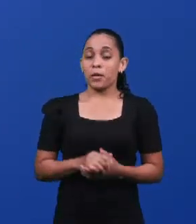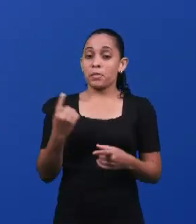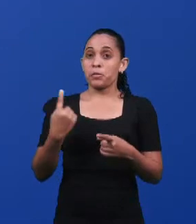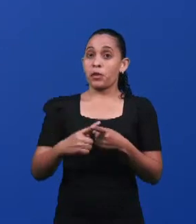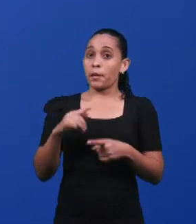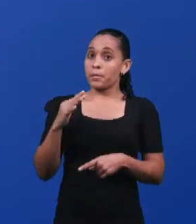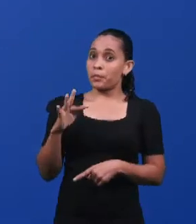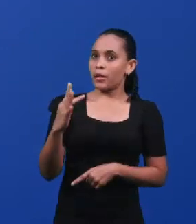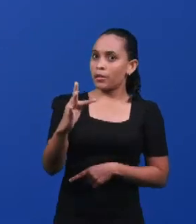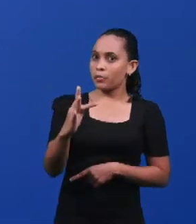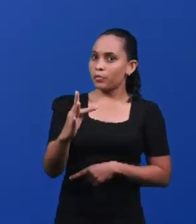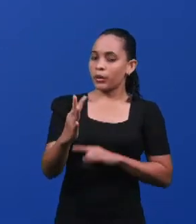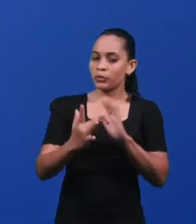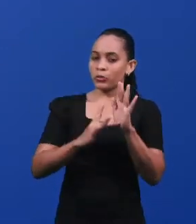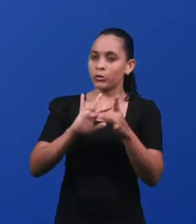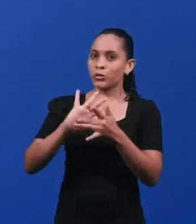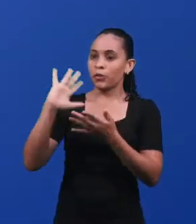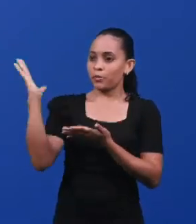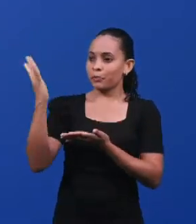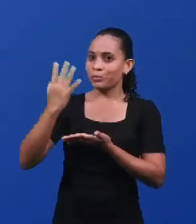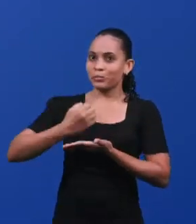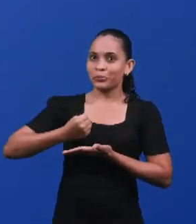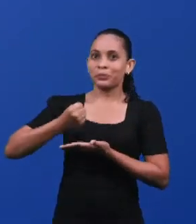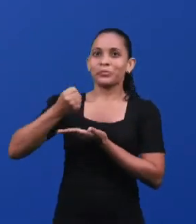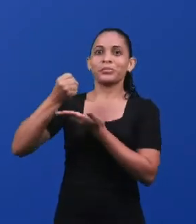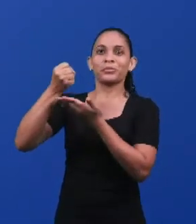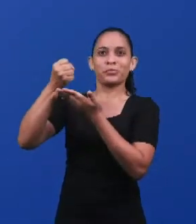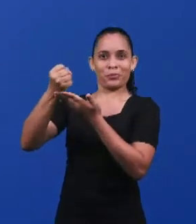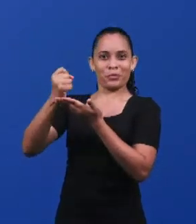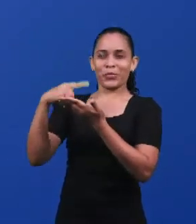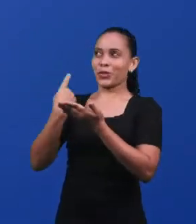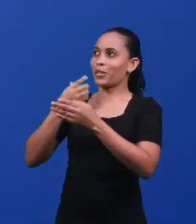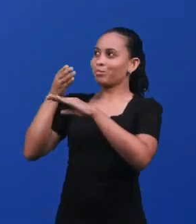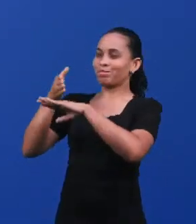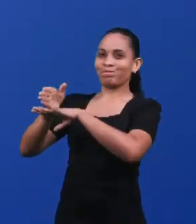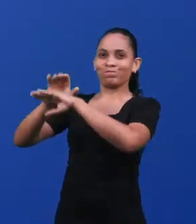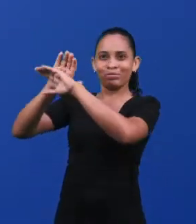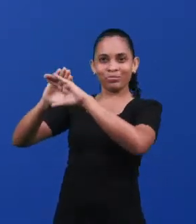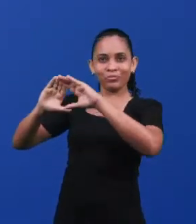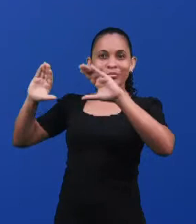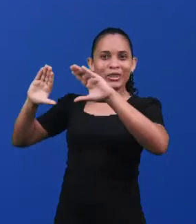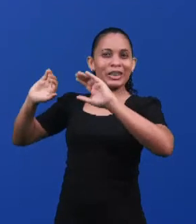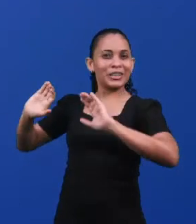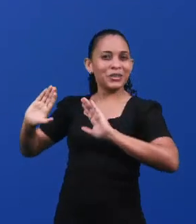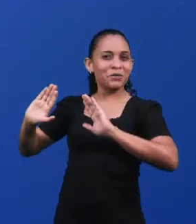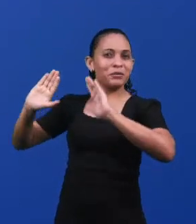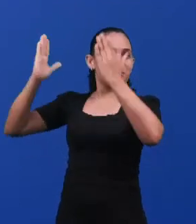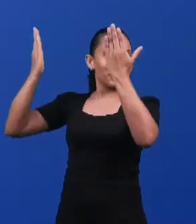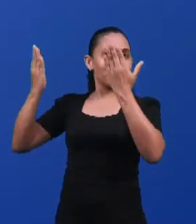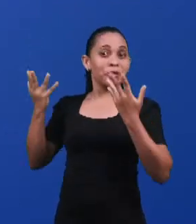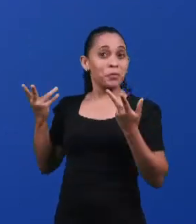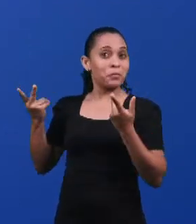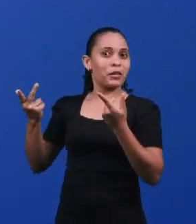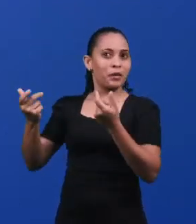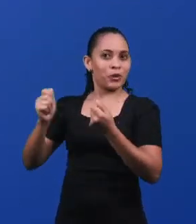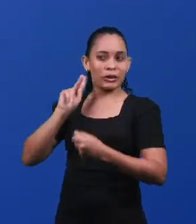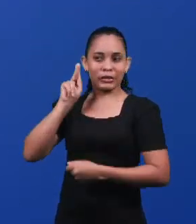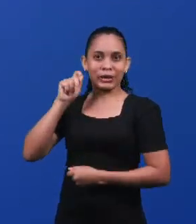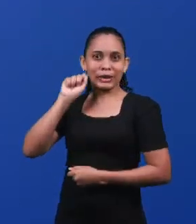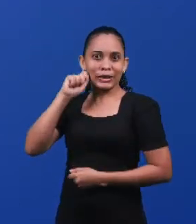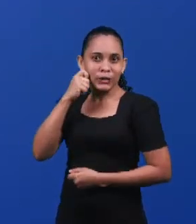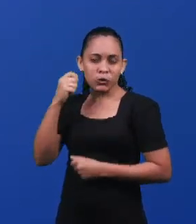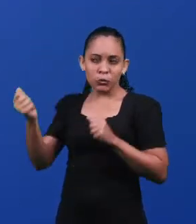brevemente o Senhor virá, que nós brevemente entraremos e participaremos dessa grande festa, dessa grande ceia com o